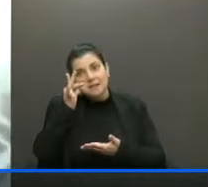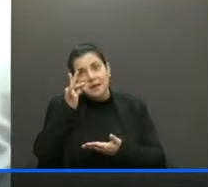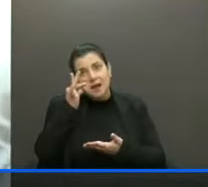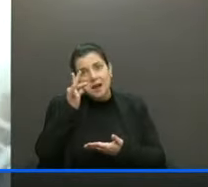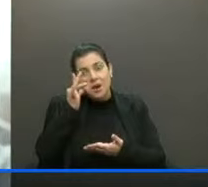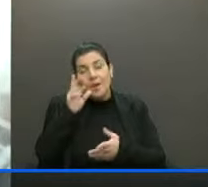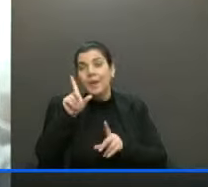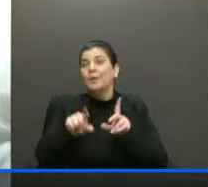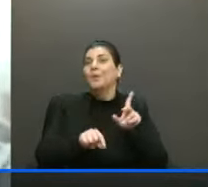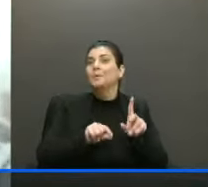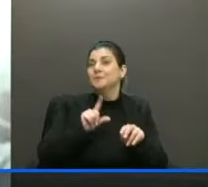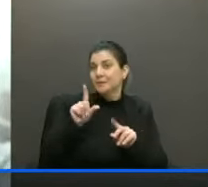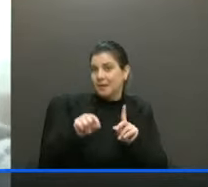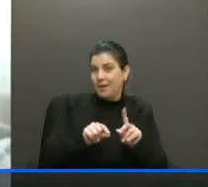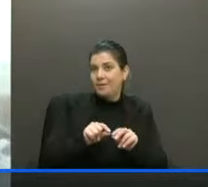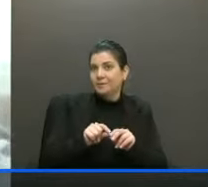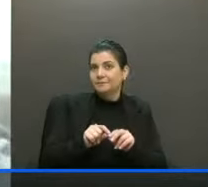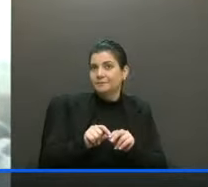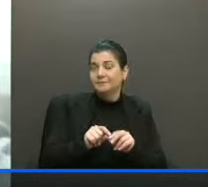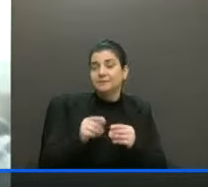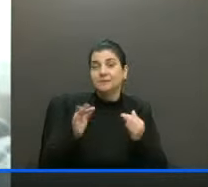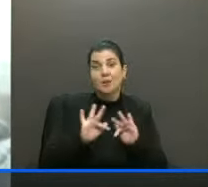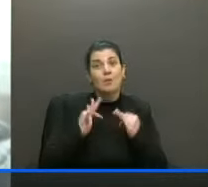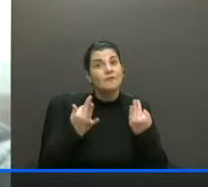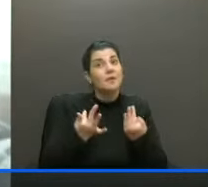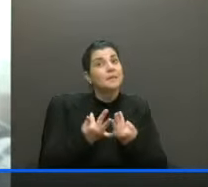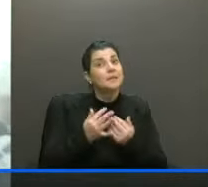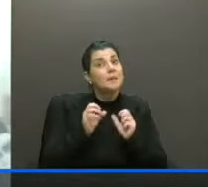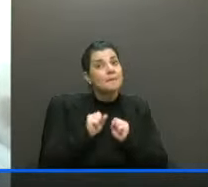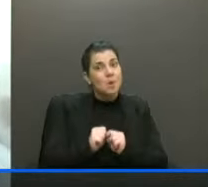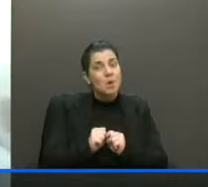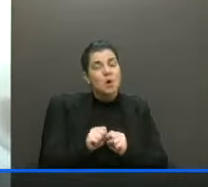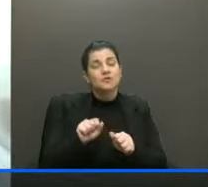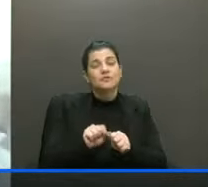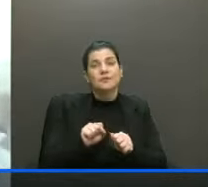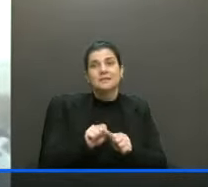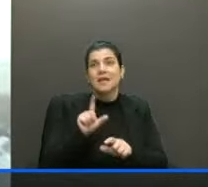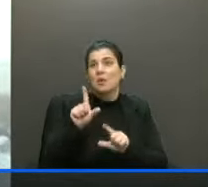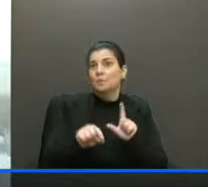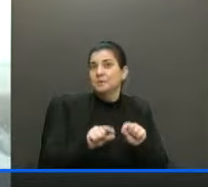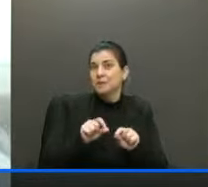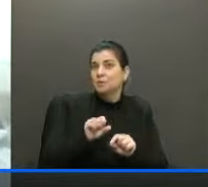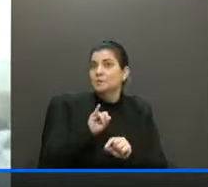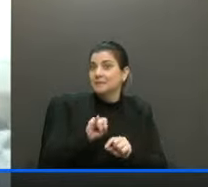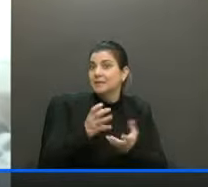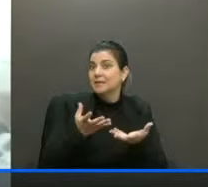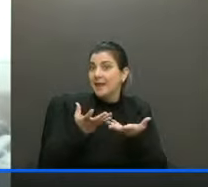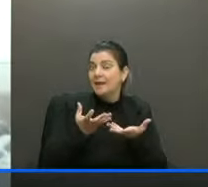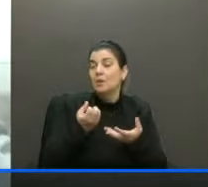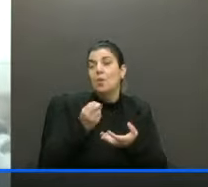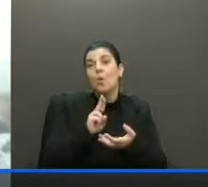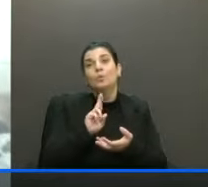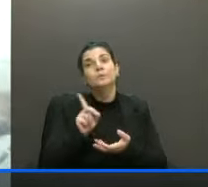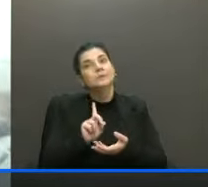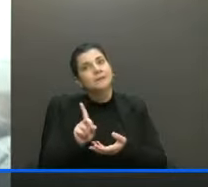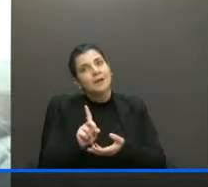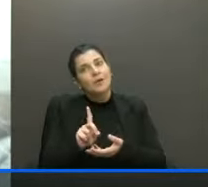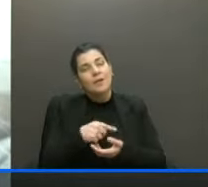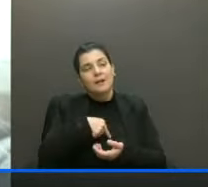é opcional. Né? Então a família pode fazer opção se ela quer ou não, mas ela vai lá, matricula o